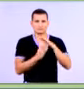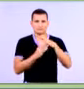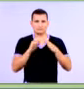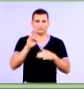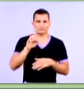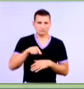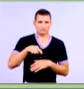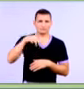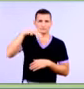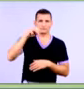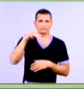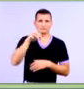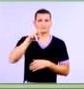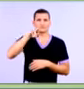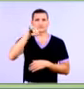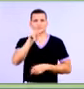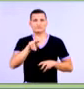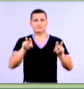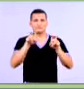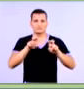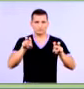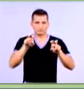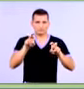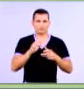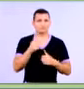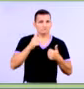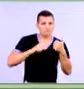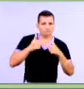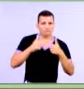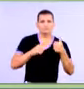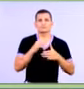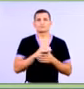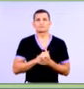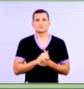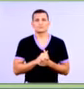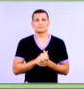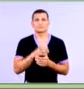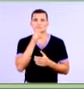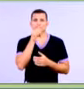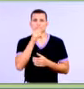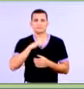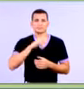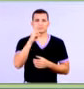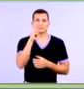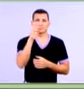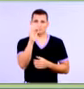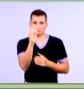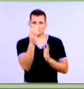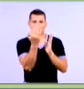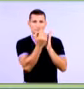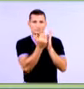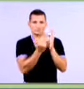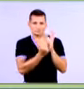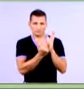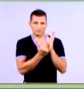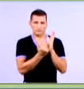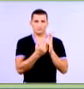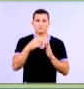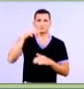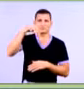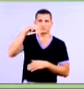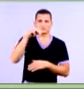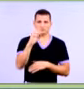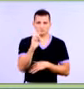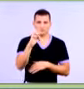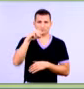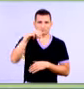do computador. Veja então a vantagem. Se eu tenho 50 produtos, na minha memória vão estar